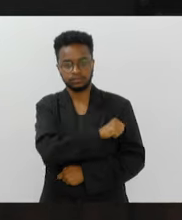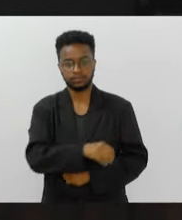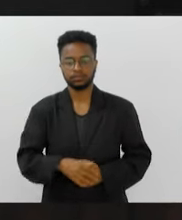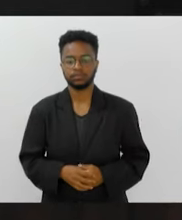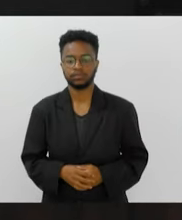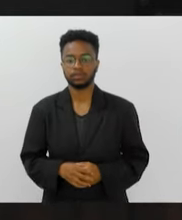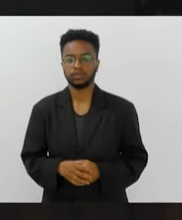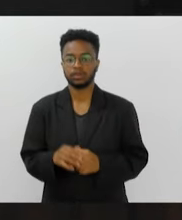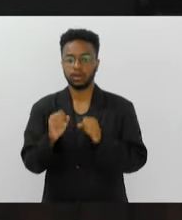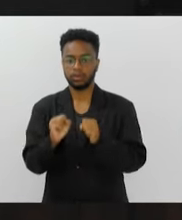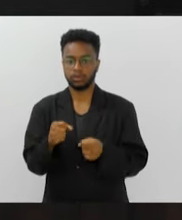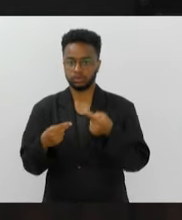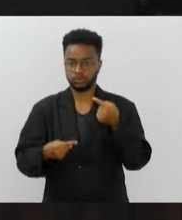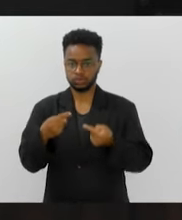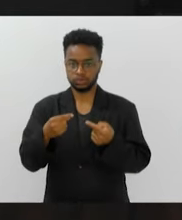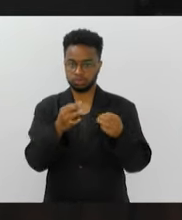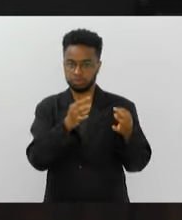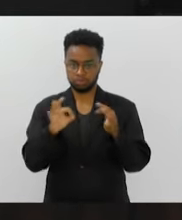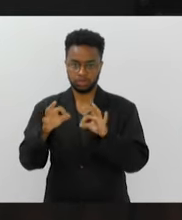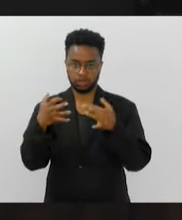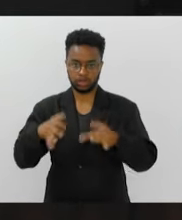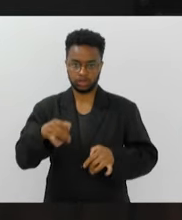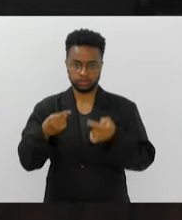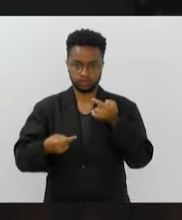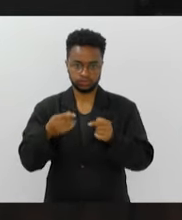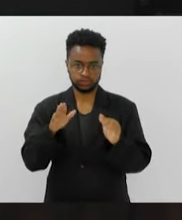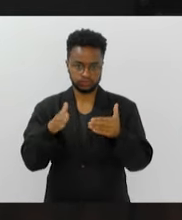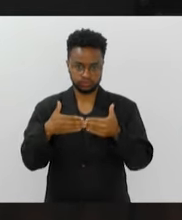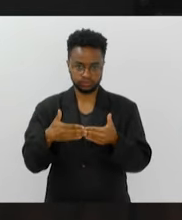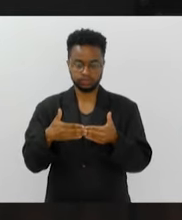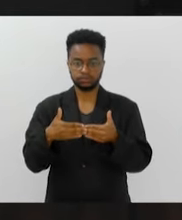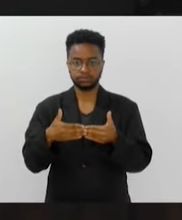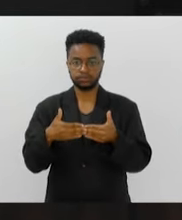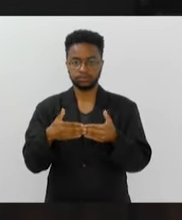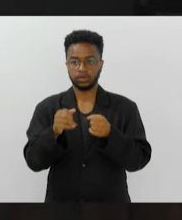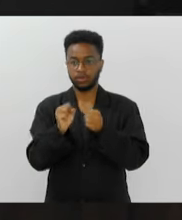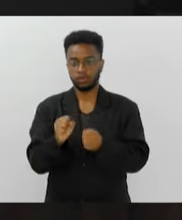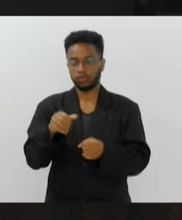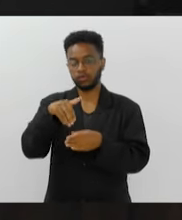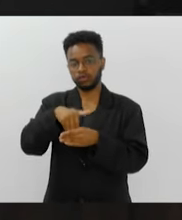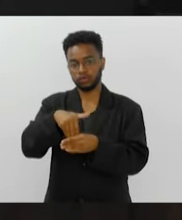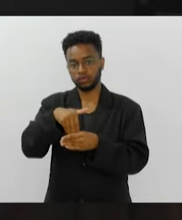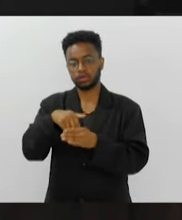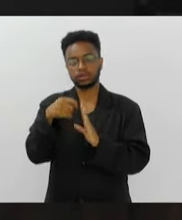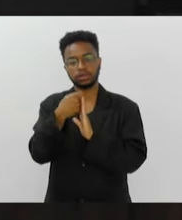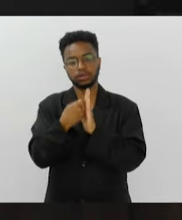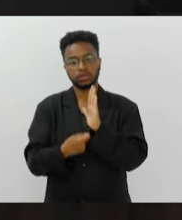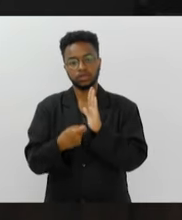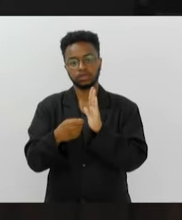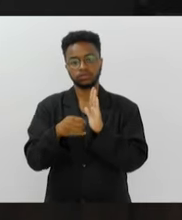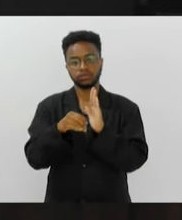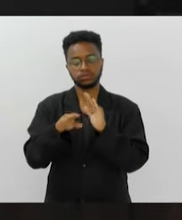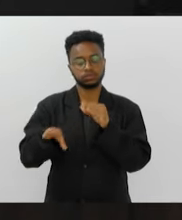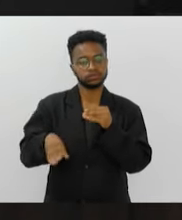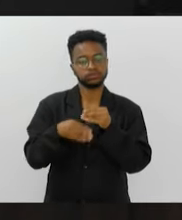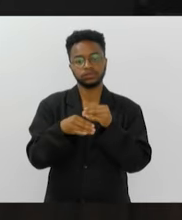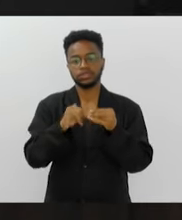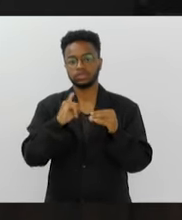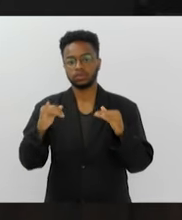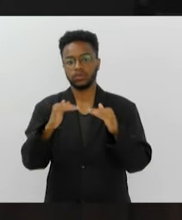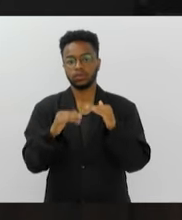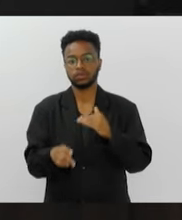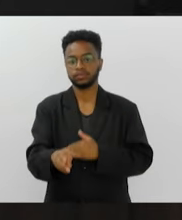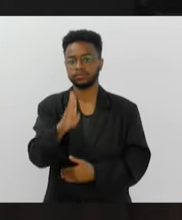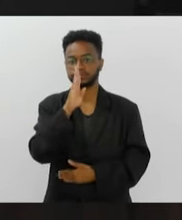em discussão não havendo Quem Queira discutir encerrada a discussão em votação a emenda de redação os senhores que aprovam permaneçam